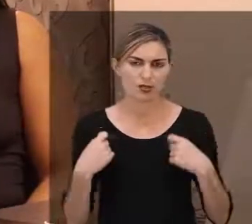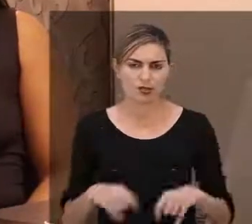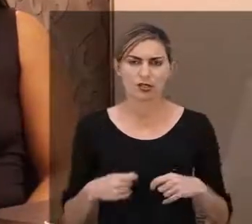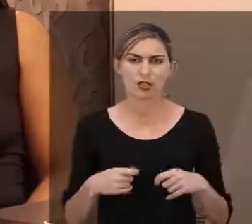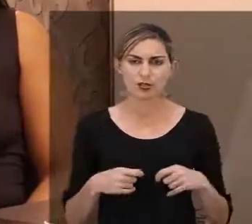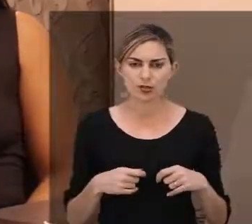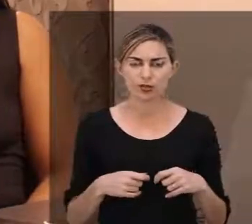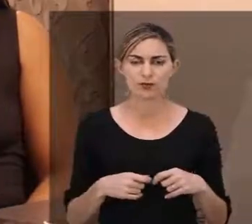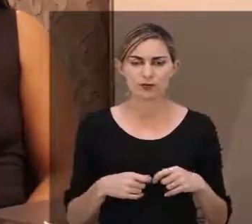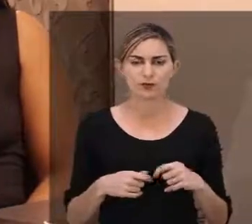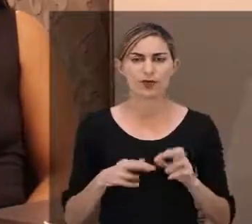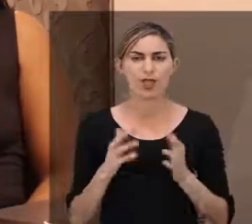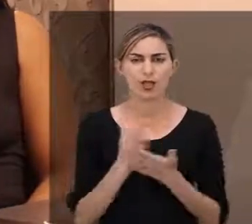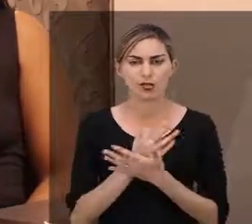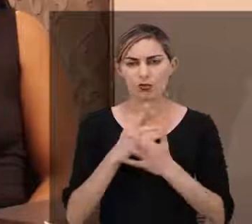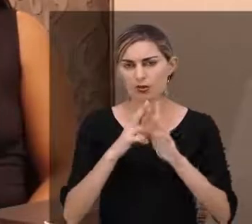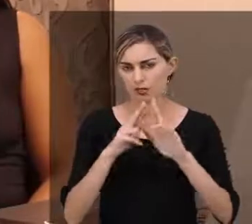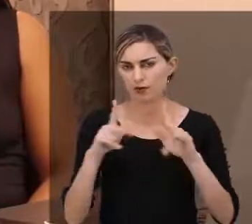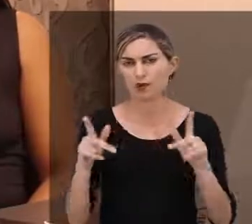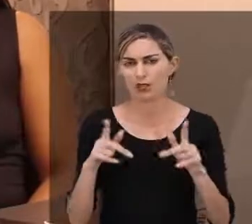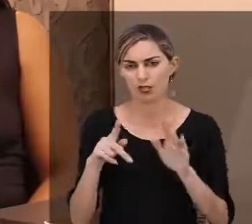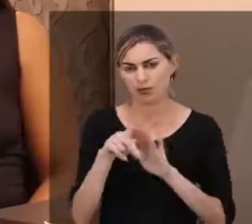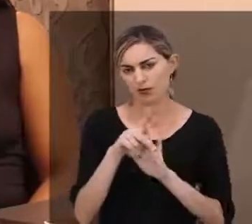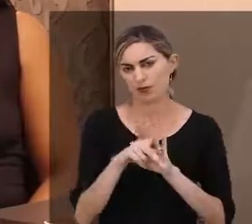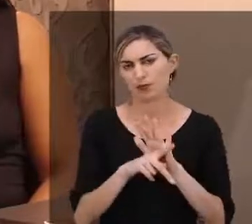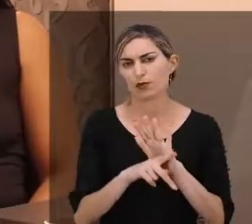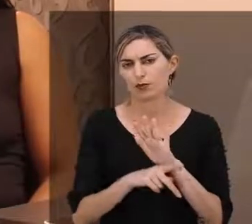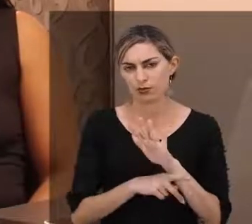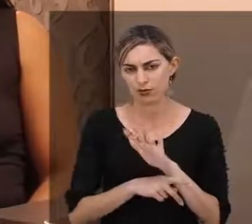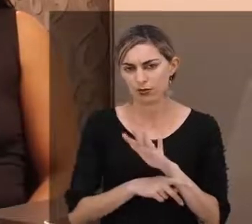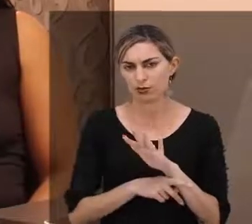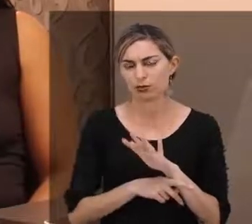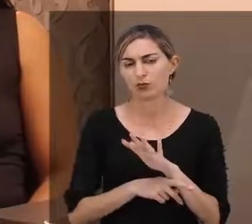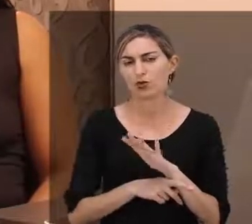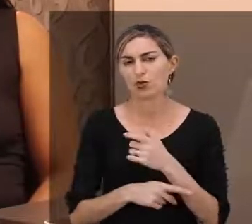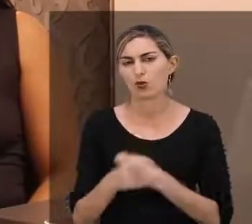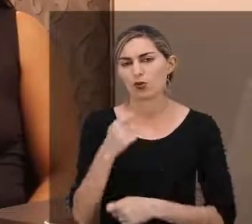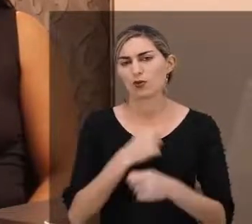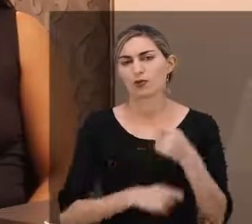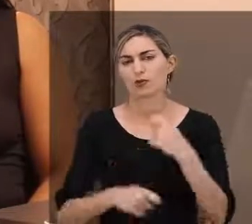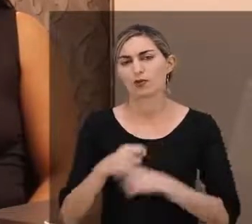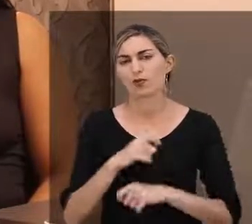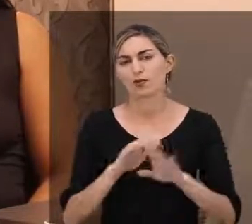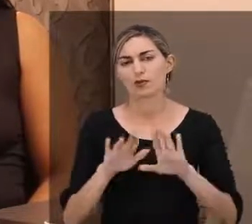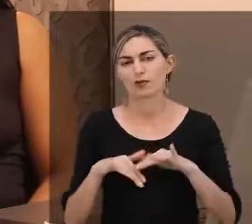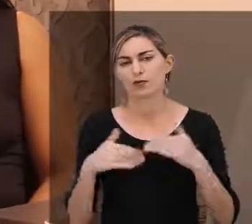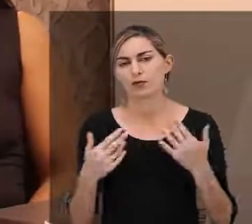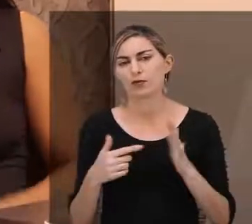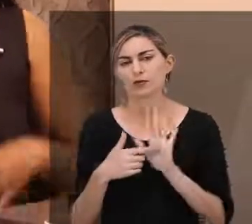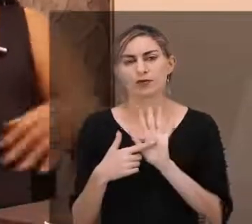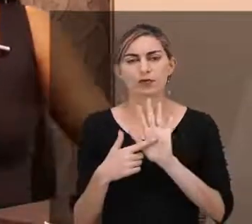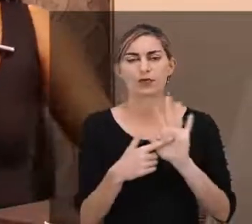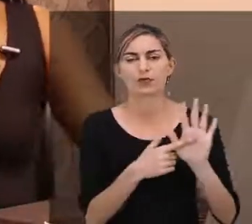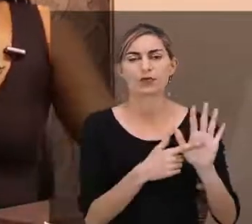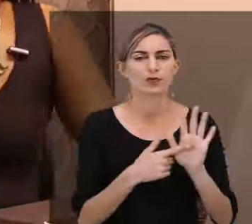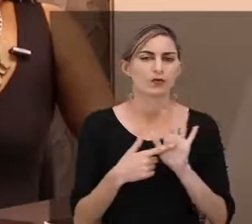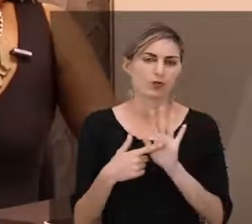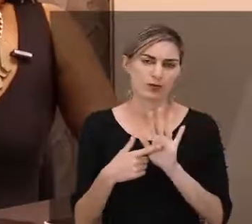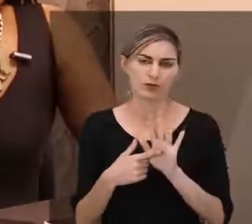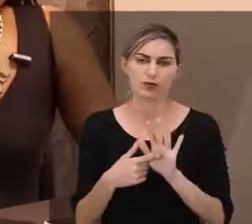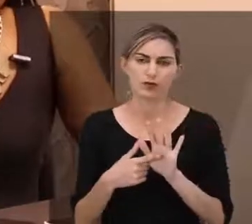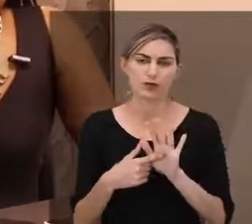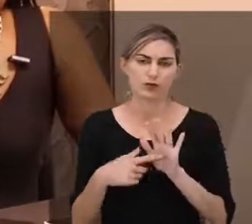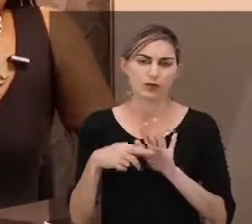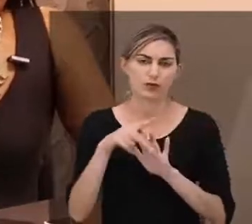estabelecer algumas diferenças entre os projetos residenciais e os projetos comerciais, né? Então você nos mostra aqui